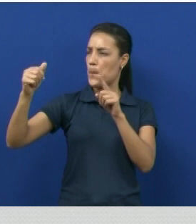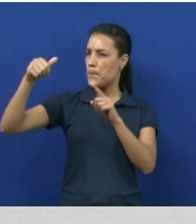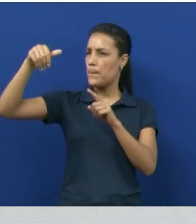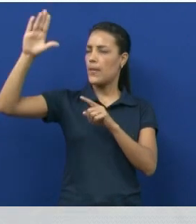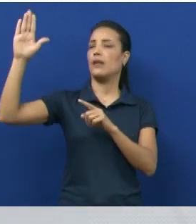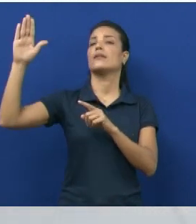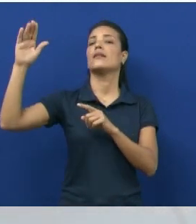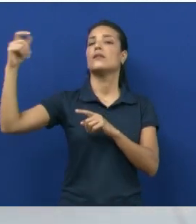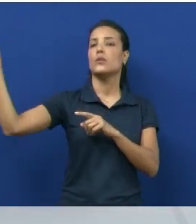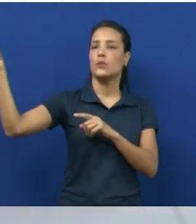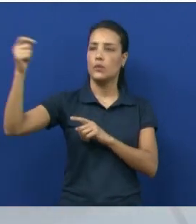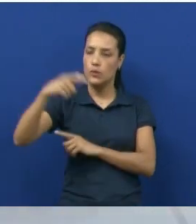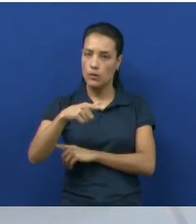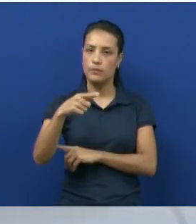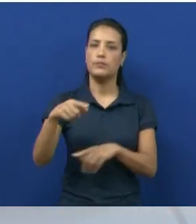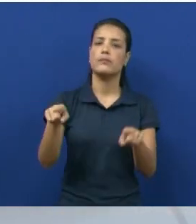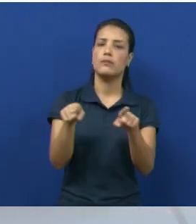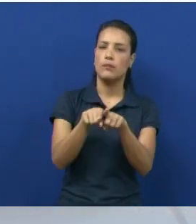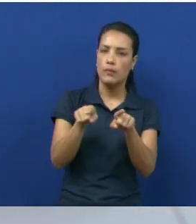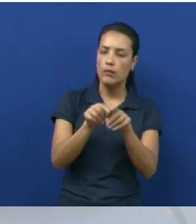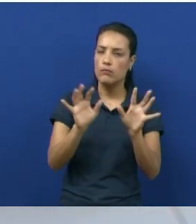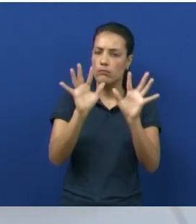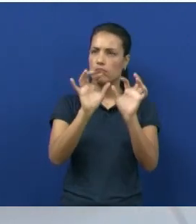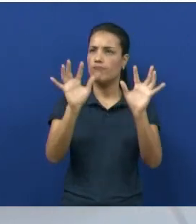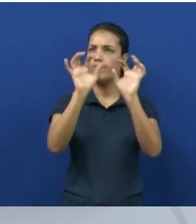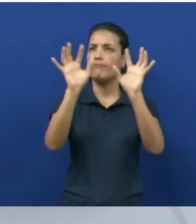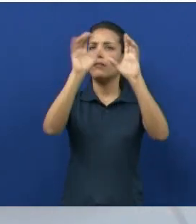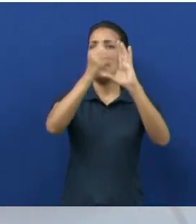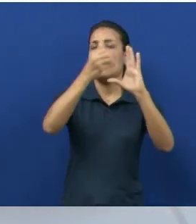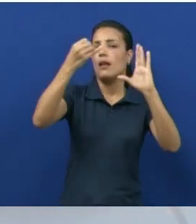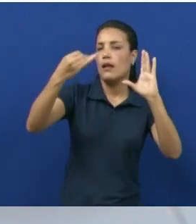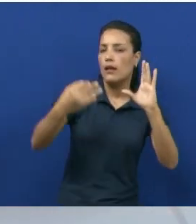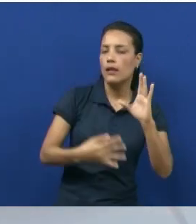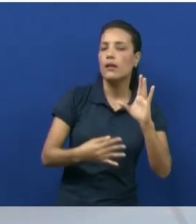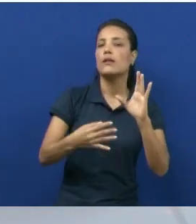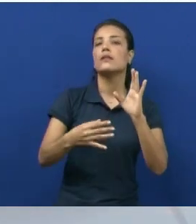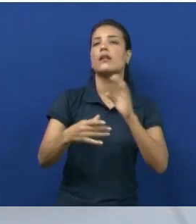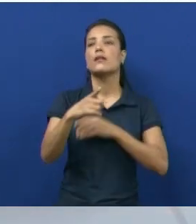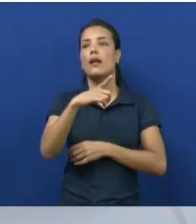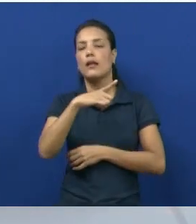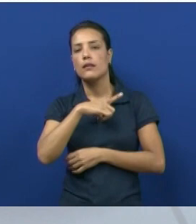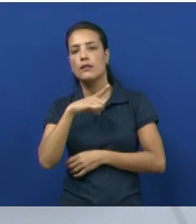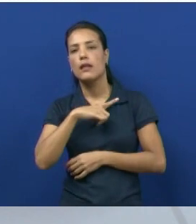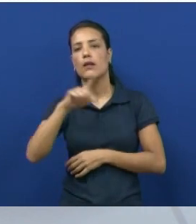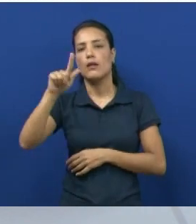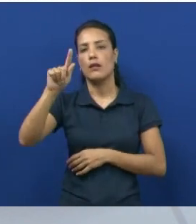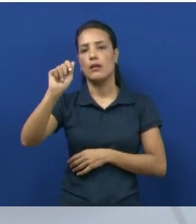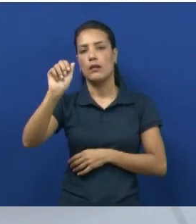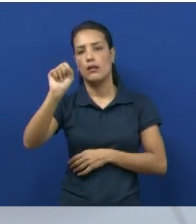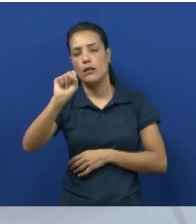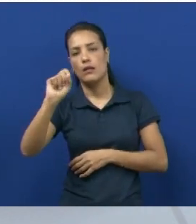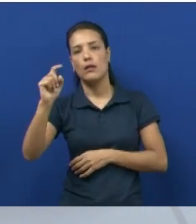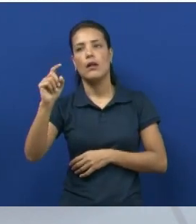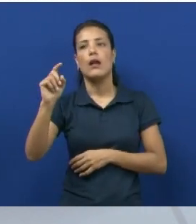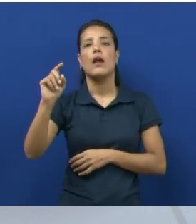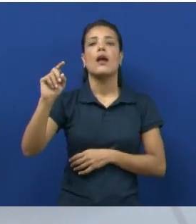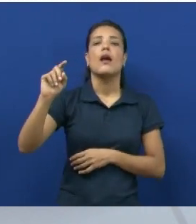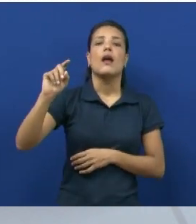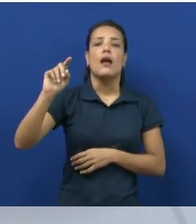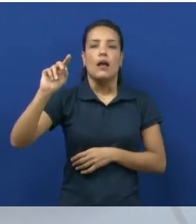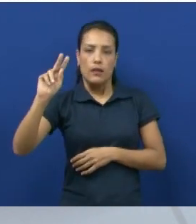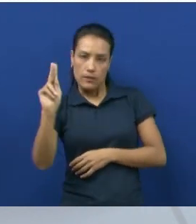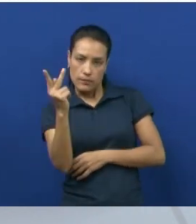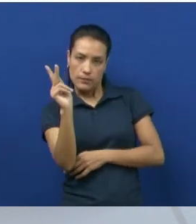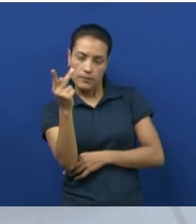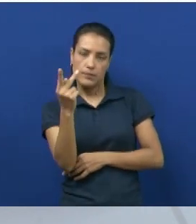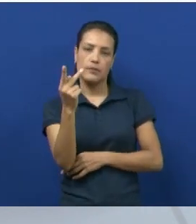também gasoso e sua atmosfera é composta principalmente pelo gás hidrogênio. E lá, a sua temperatura pode chegar a atingir cerca